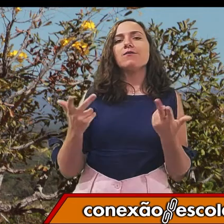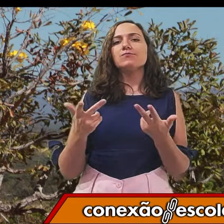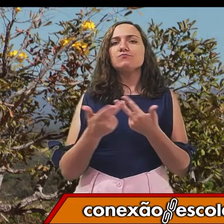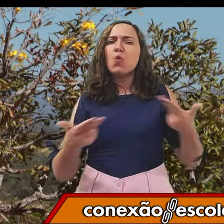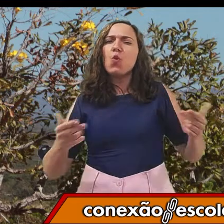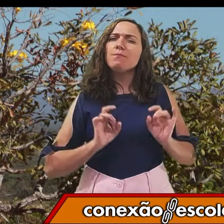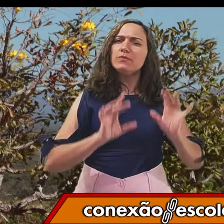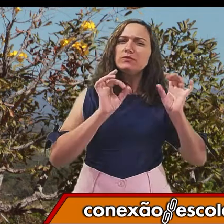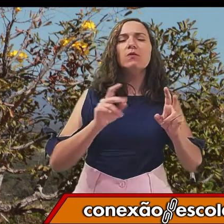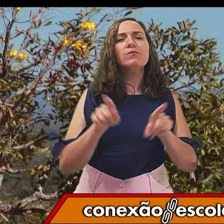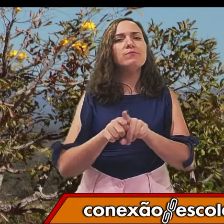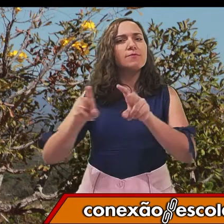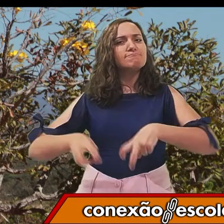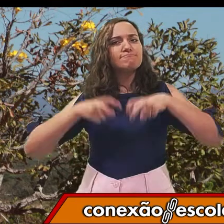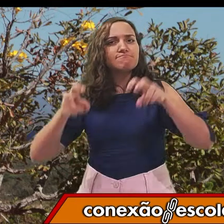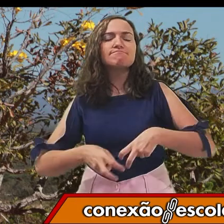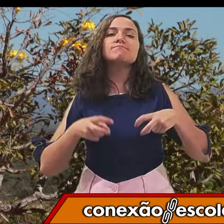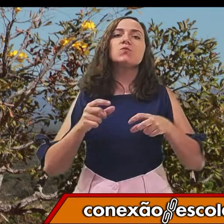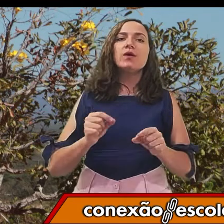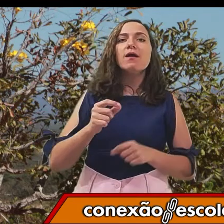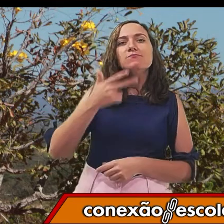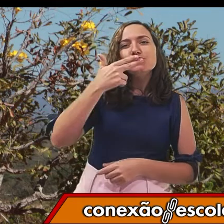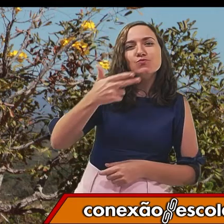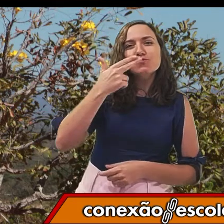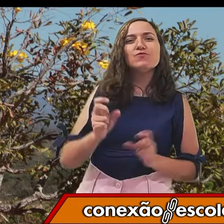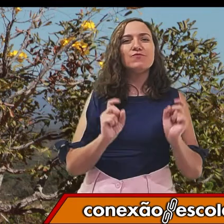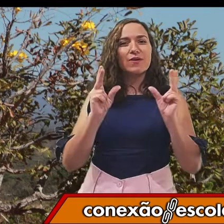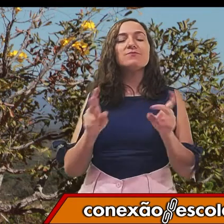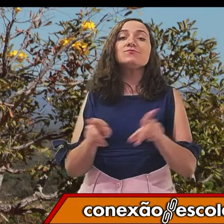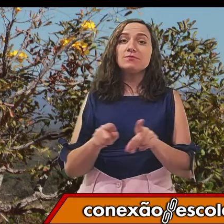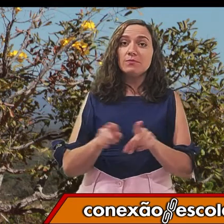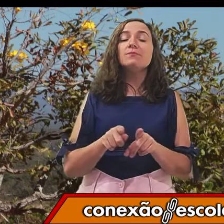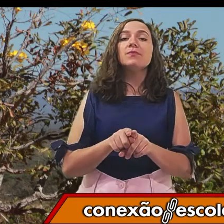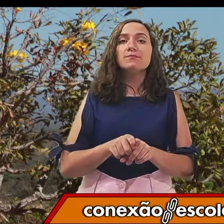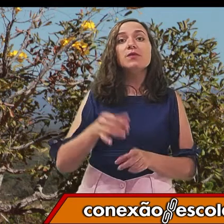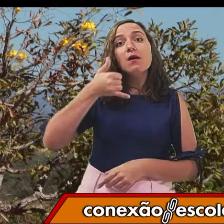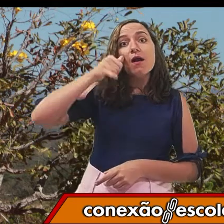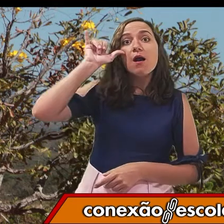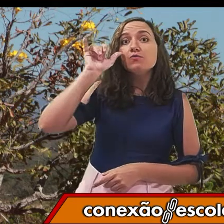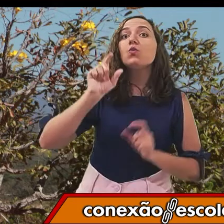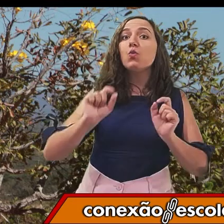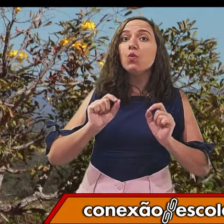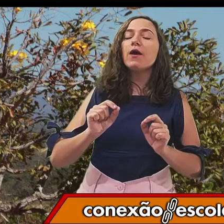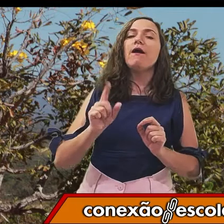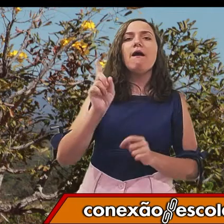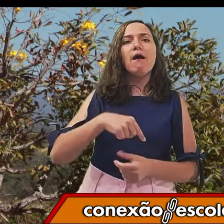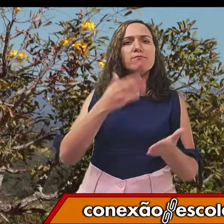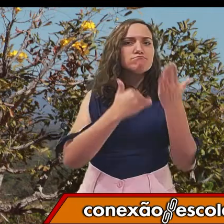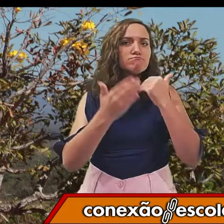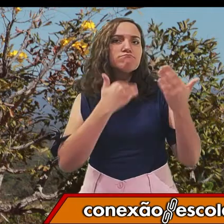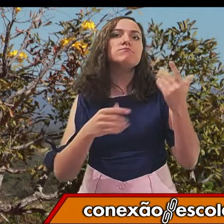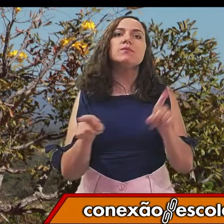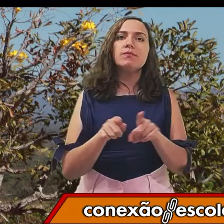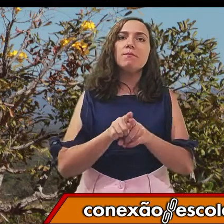a pecuária, o cultivo do tabaco e a agricultura de subsistência. O gado era utilizado na alimentação e como força